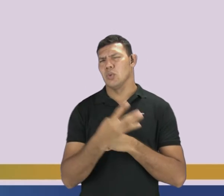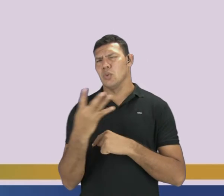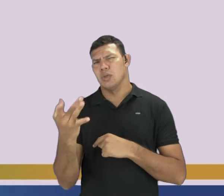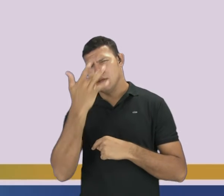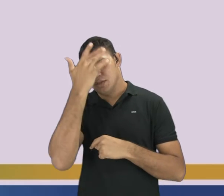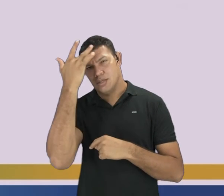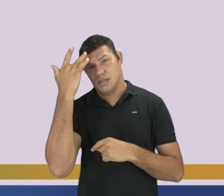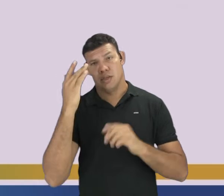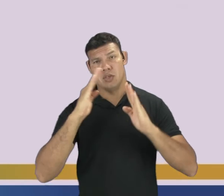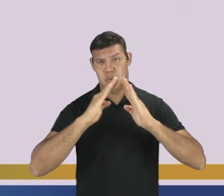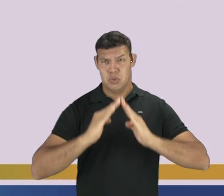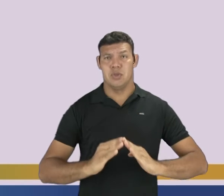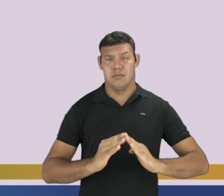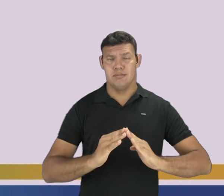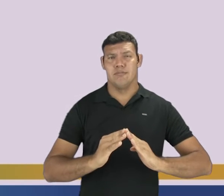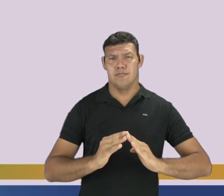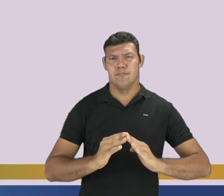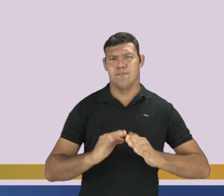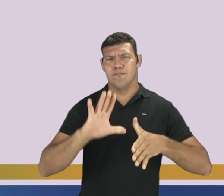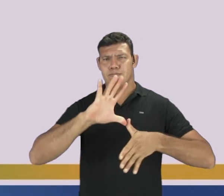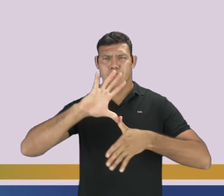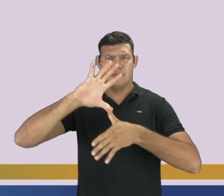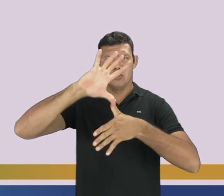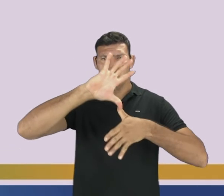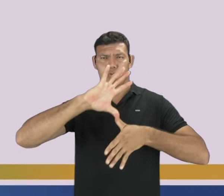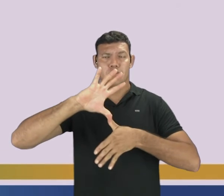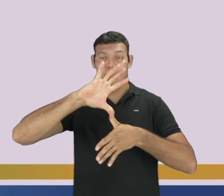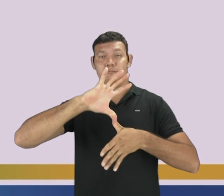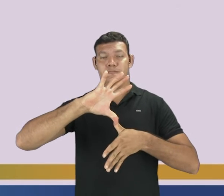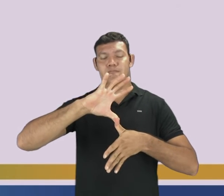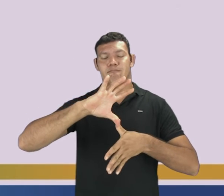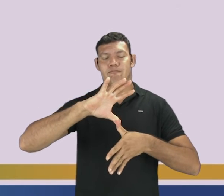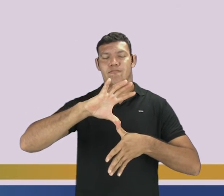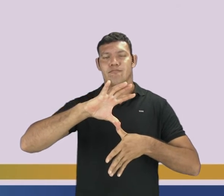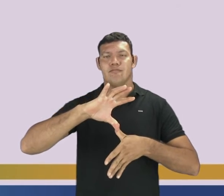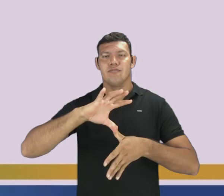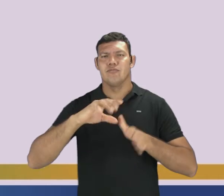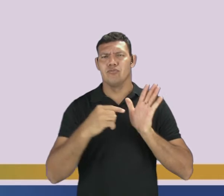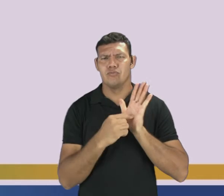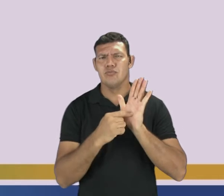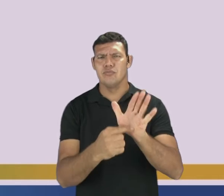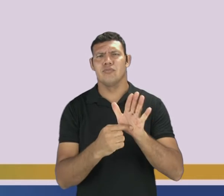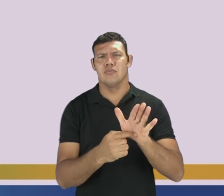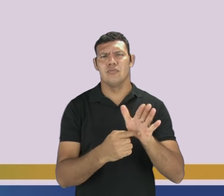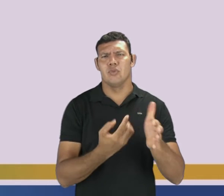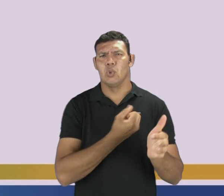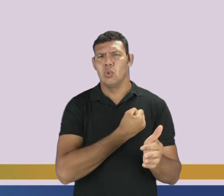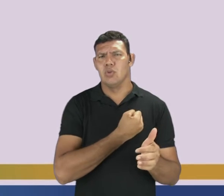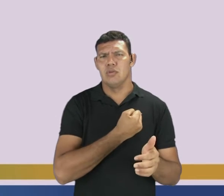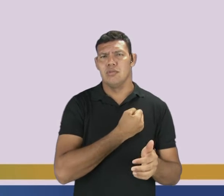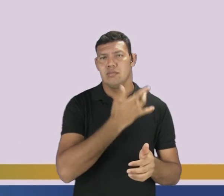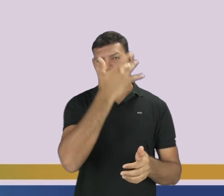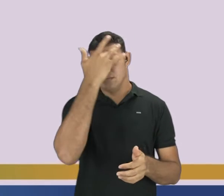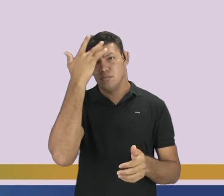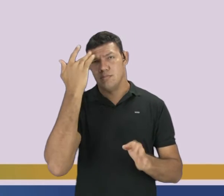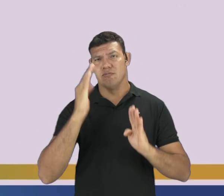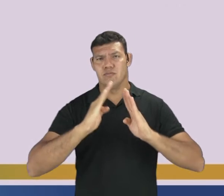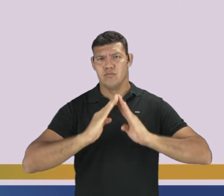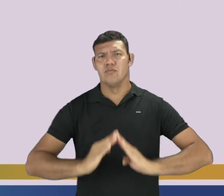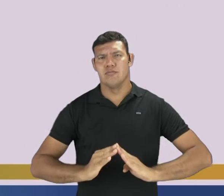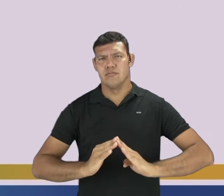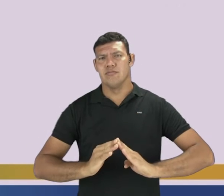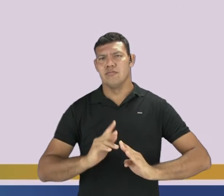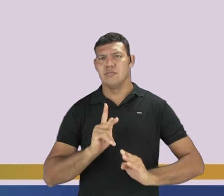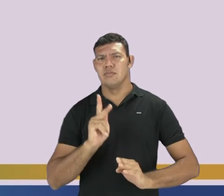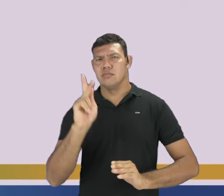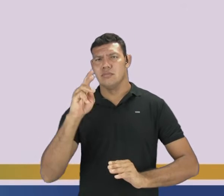aula, mostrando o mapa da densidade demográfica, que mostra o número de habitantes por quilômetro quadrado.